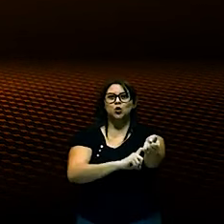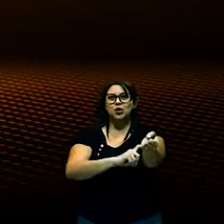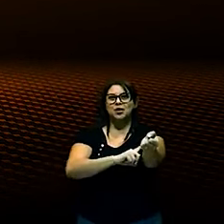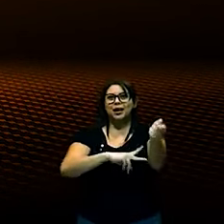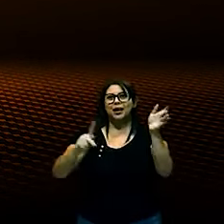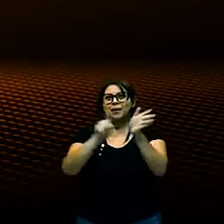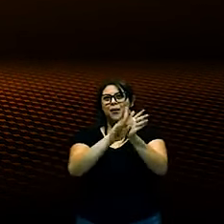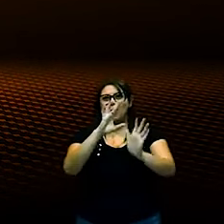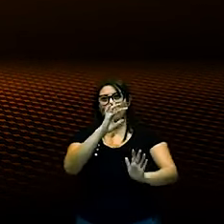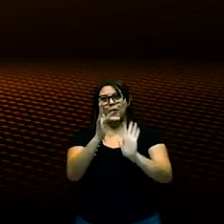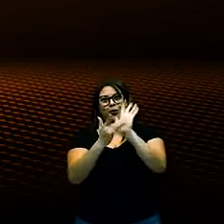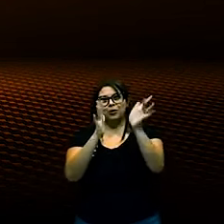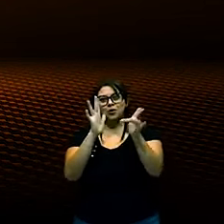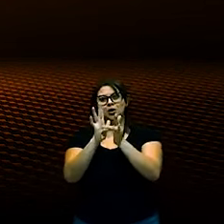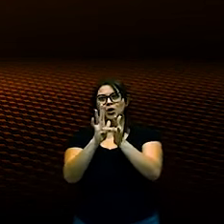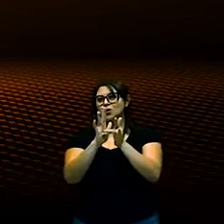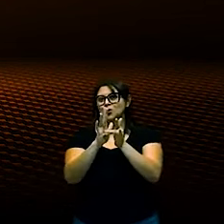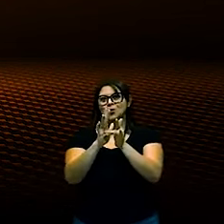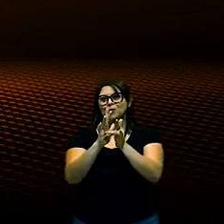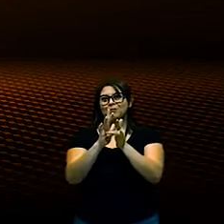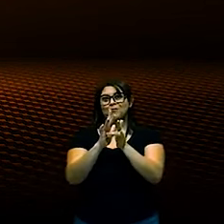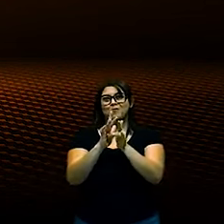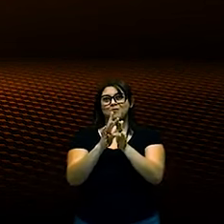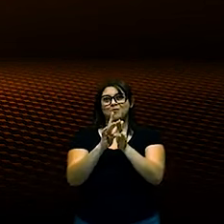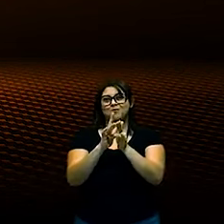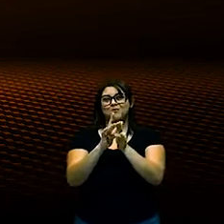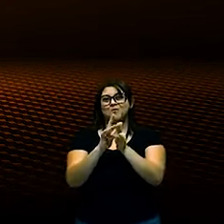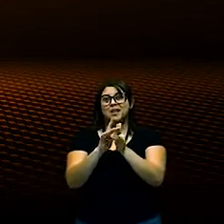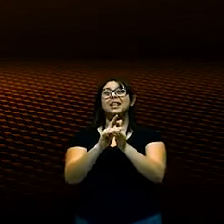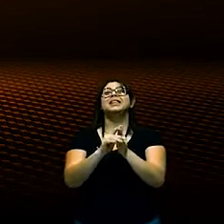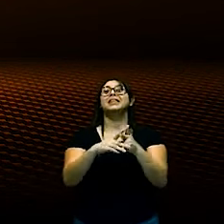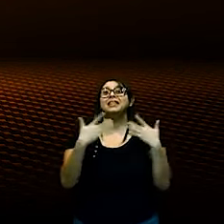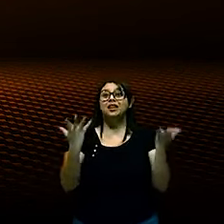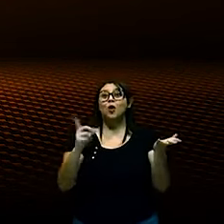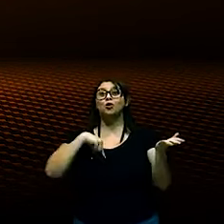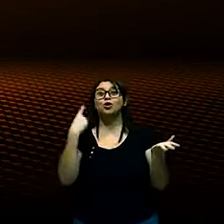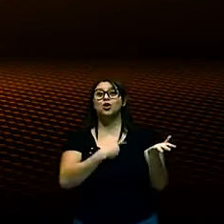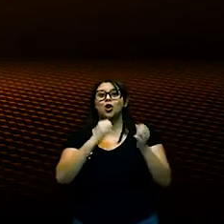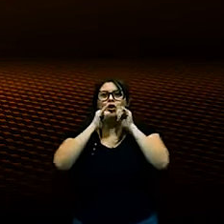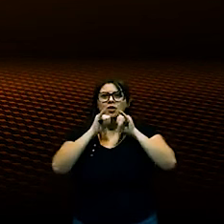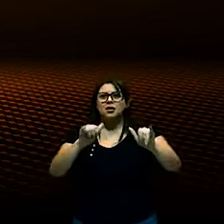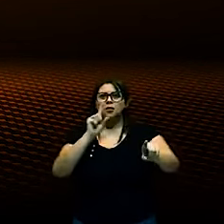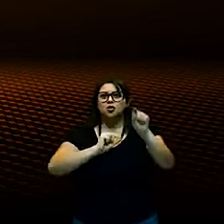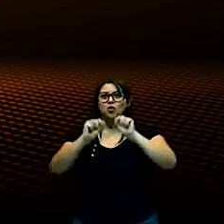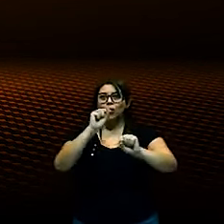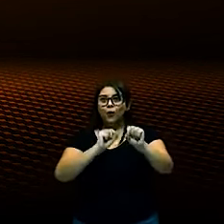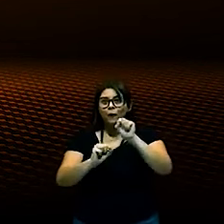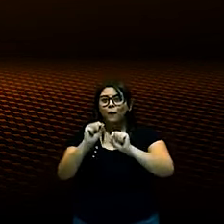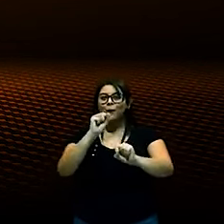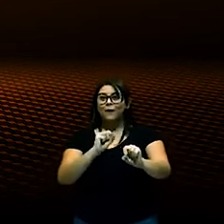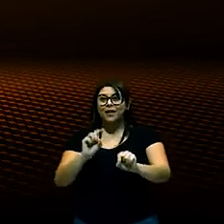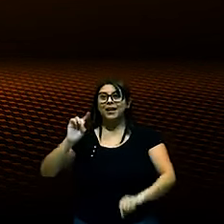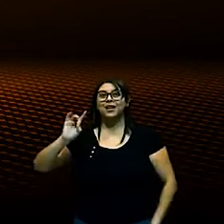dizemos somente pela fé, não somente pela fé porque eu tenho fé, não, simplesmente somente pela fé,